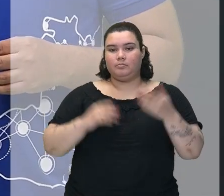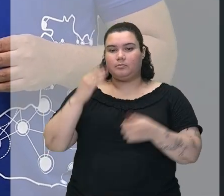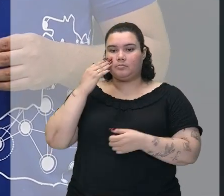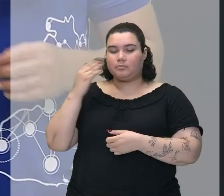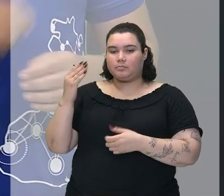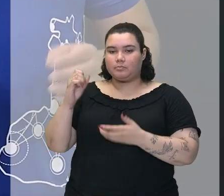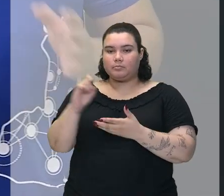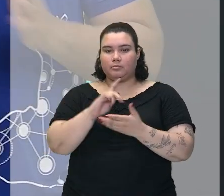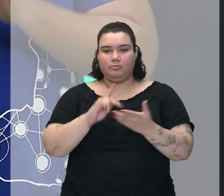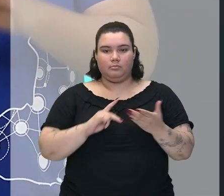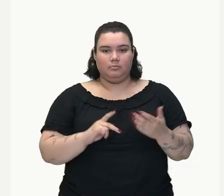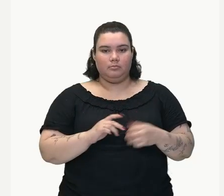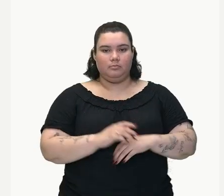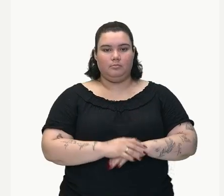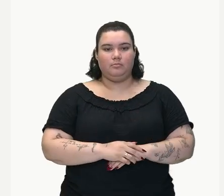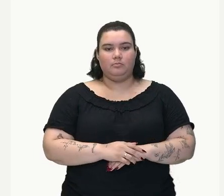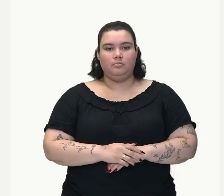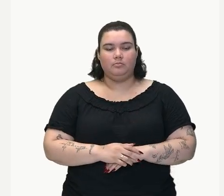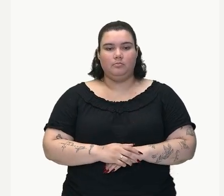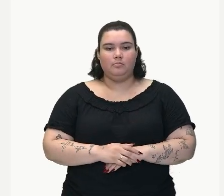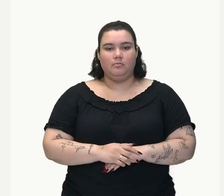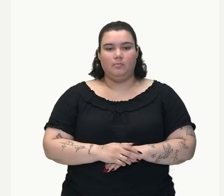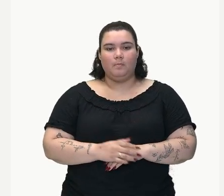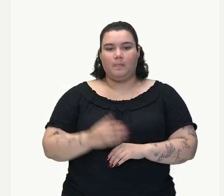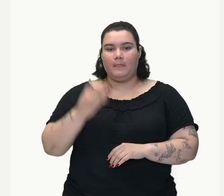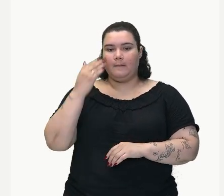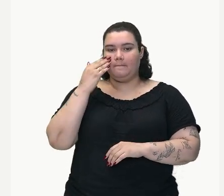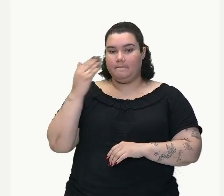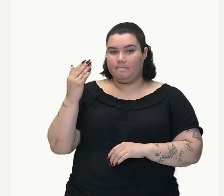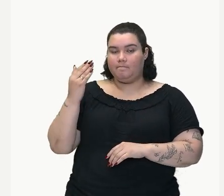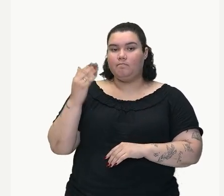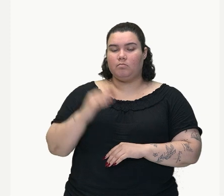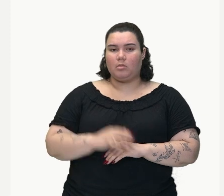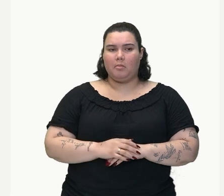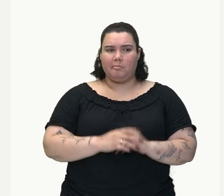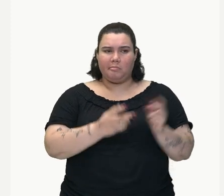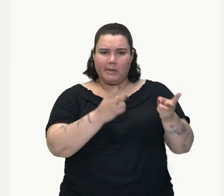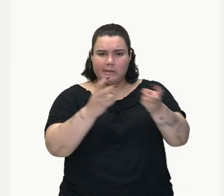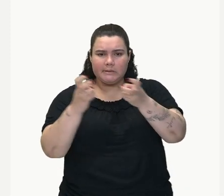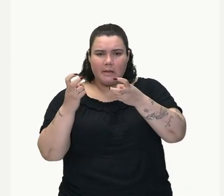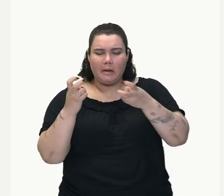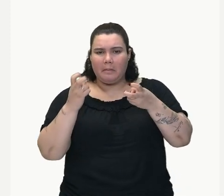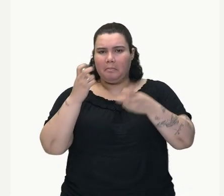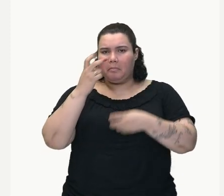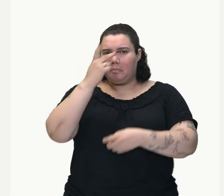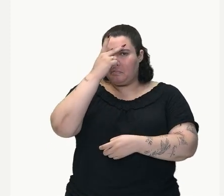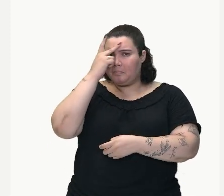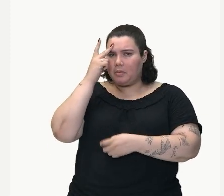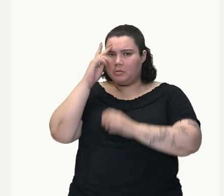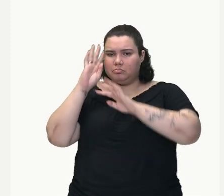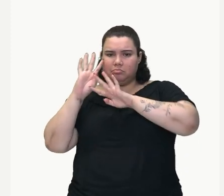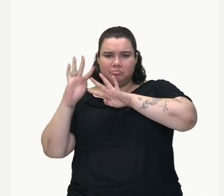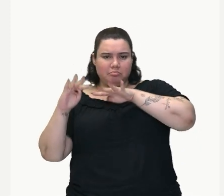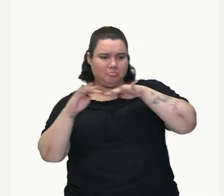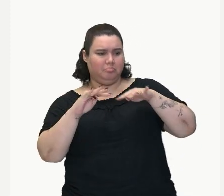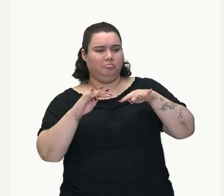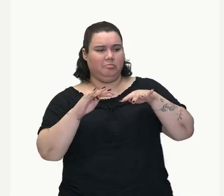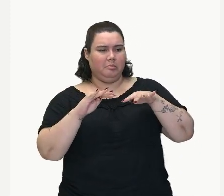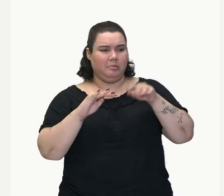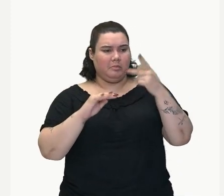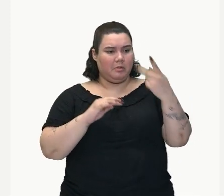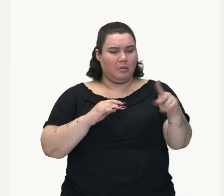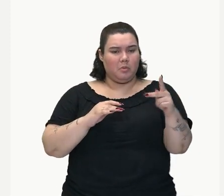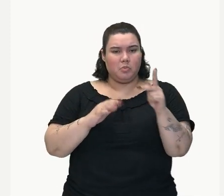Íntimos? Então vamos à leitura dele. Observem. Vês, ninguém assistiu ao formidável enterro de